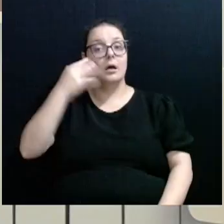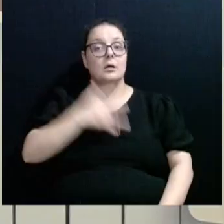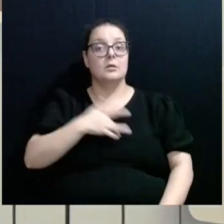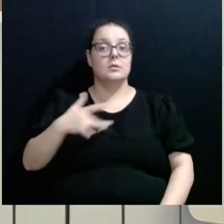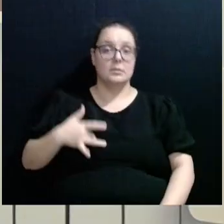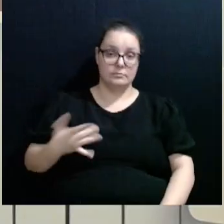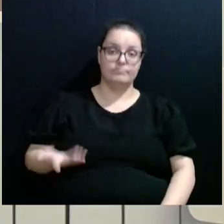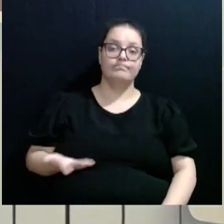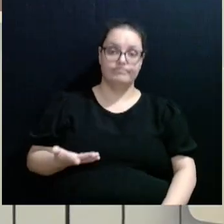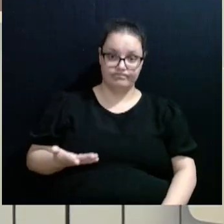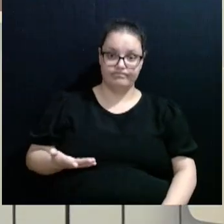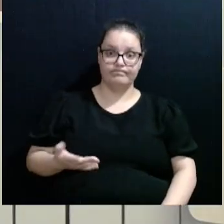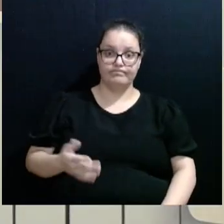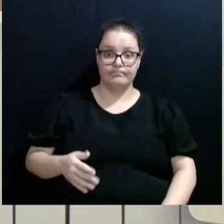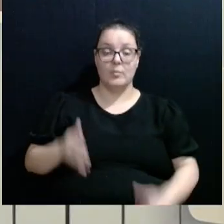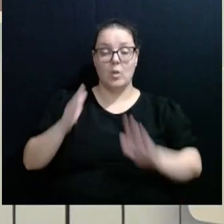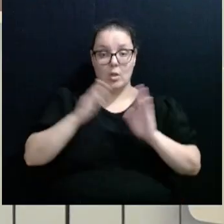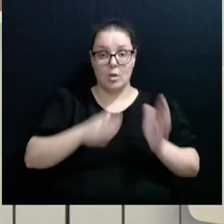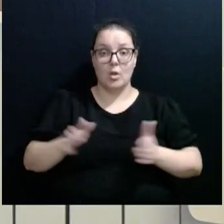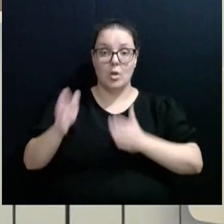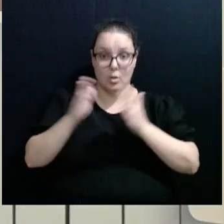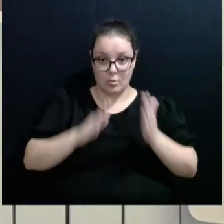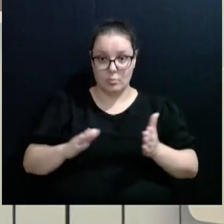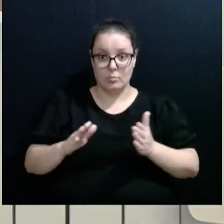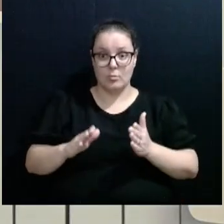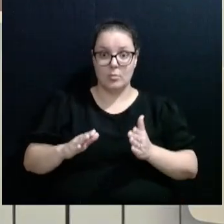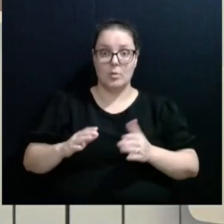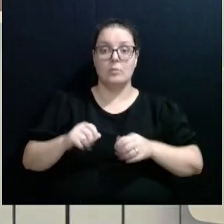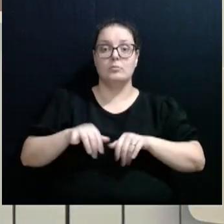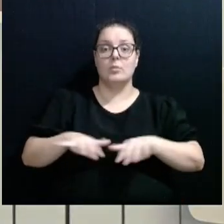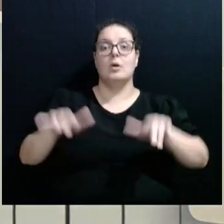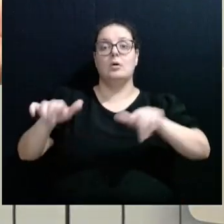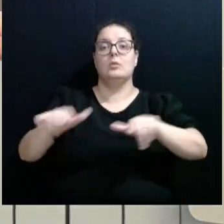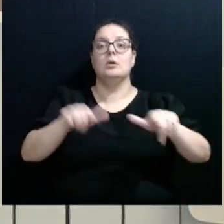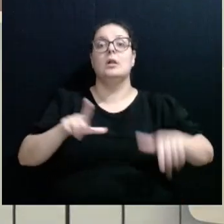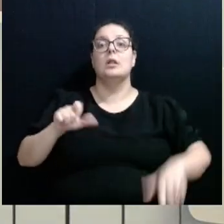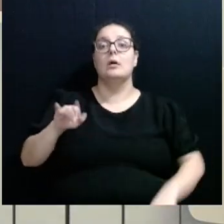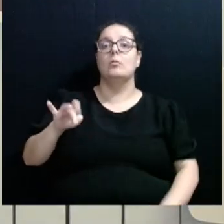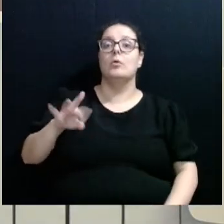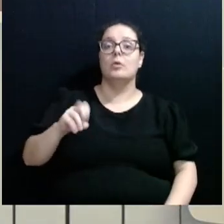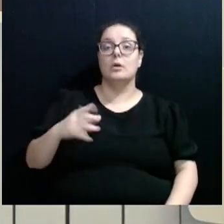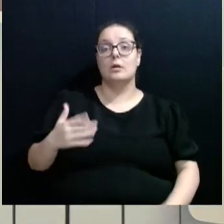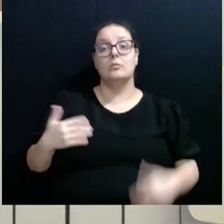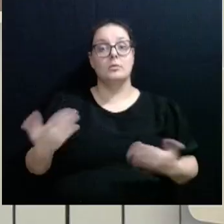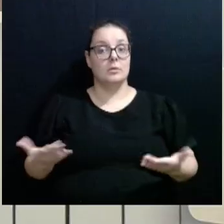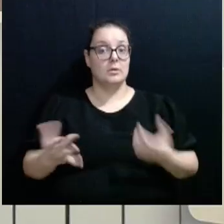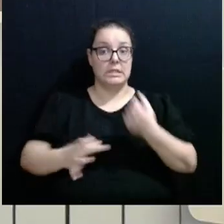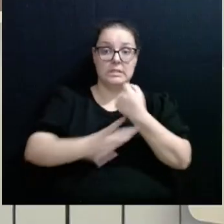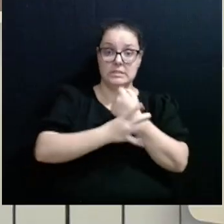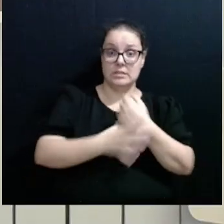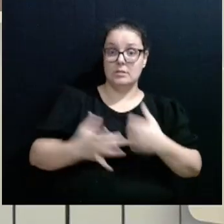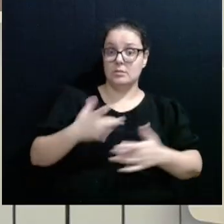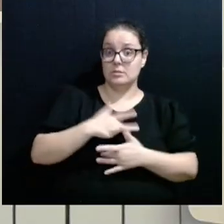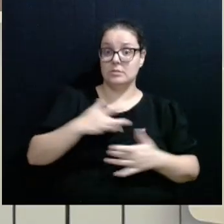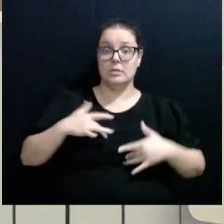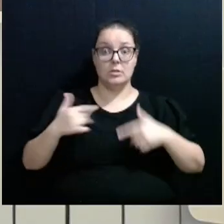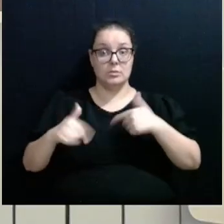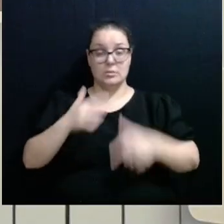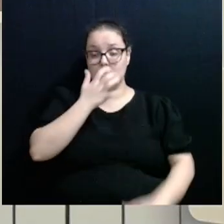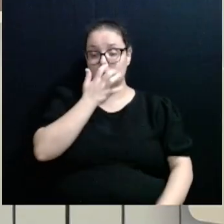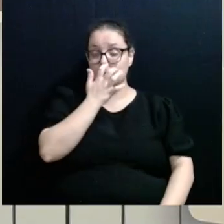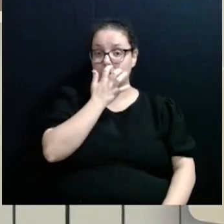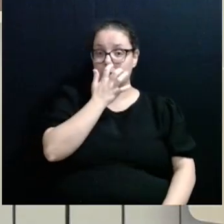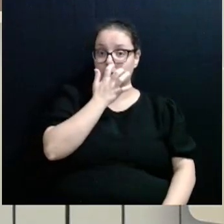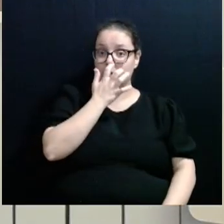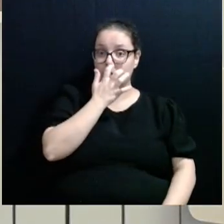a produtividade no ambiente laboral. Então, sobre segurança e saúde no trabalho, eu converso agora com o